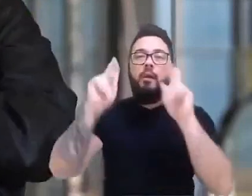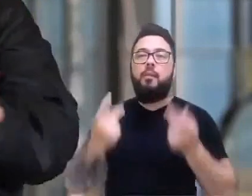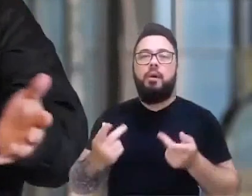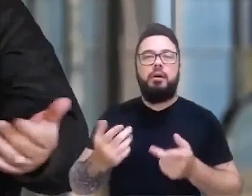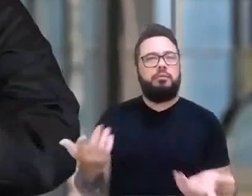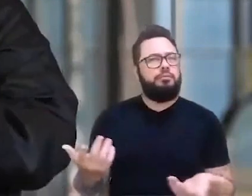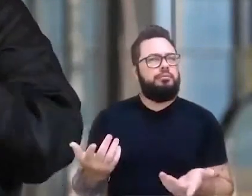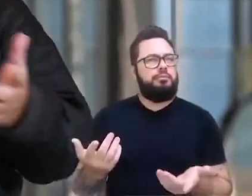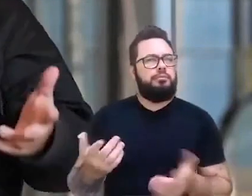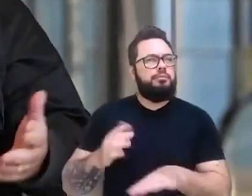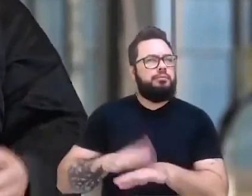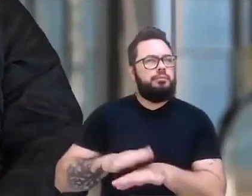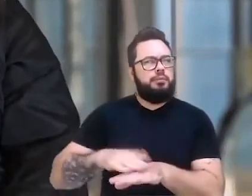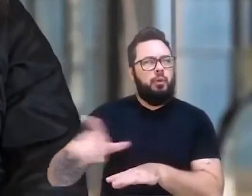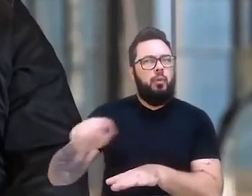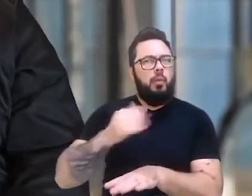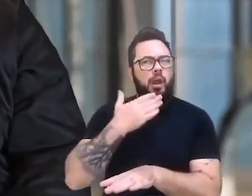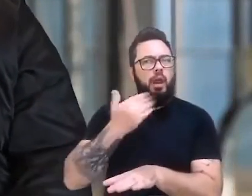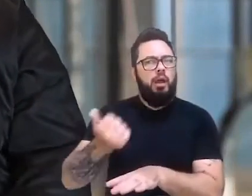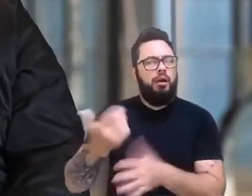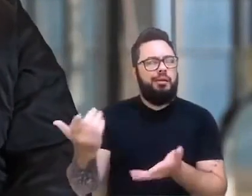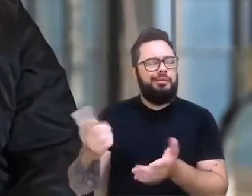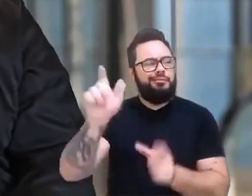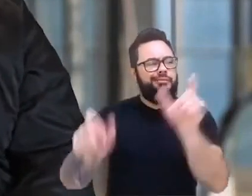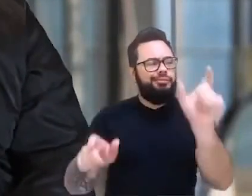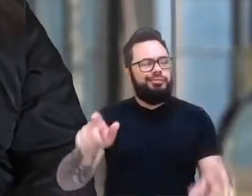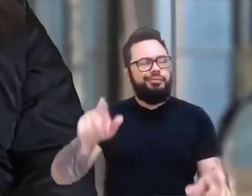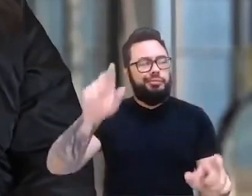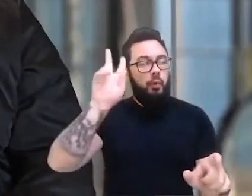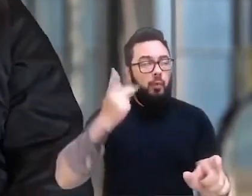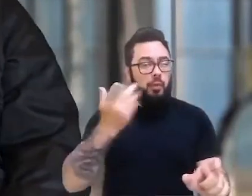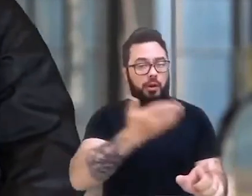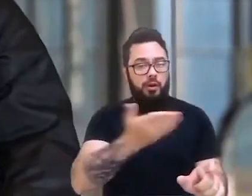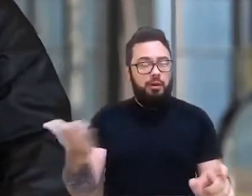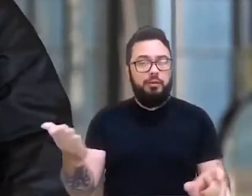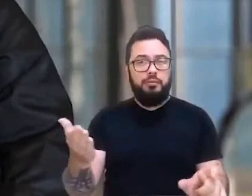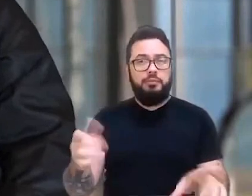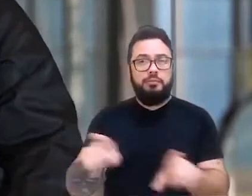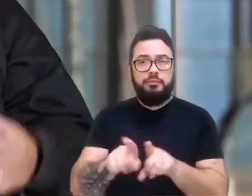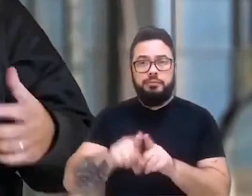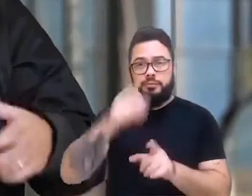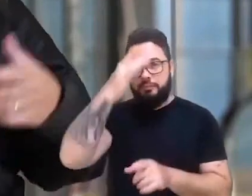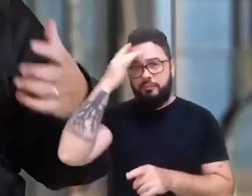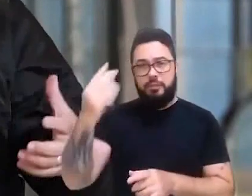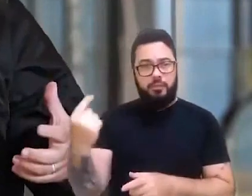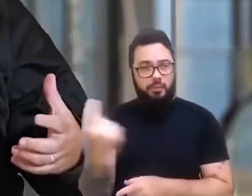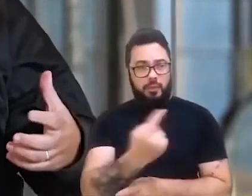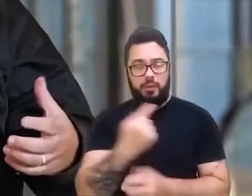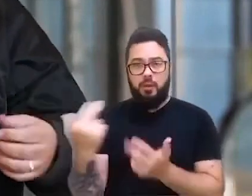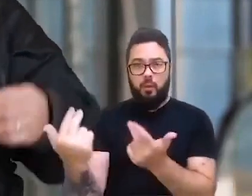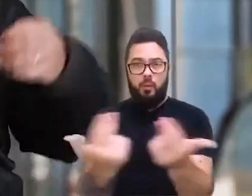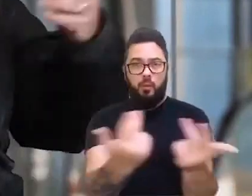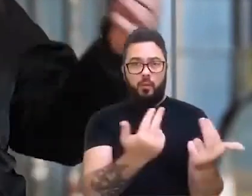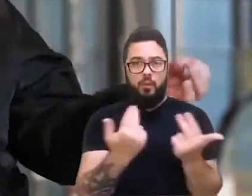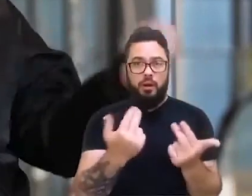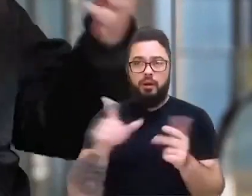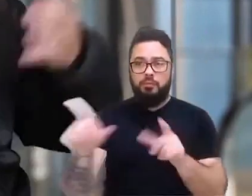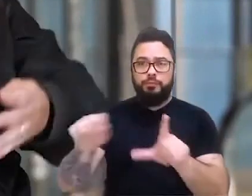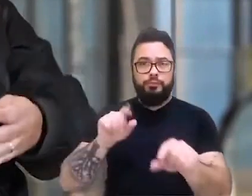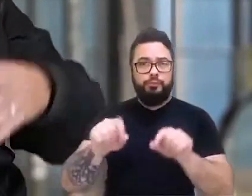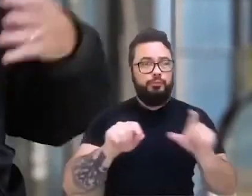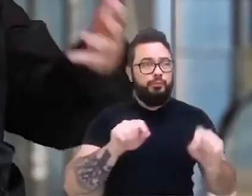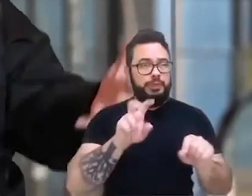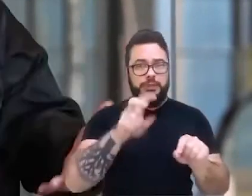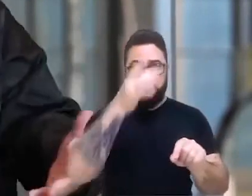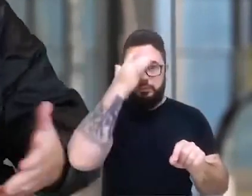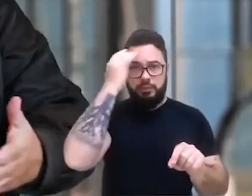humano. Escolha melhor, que aí você tá andando, Jesus. E tem mais. A gente é as cinco pessoas mais próximas da gente. A gente é igual. Então, se você está escolhendo